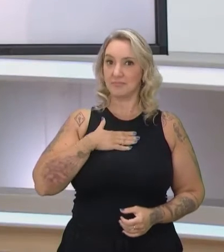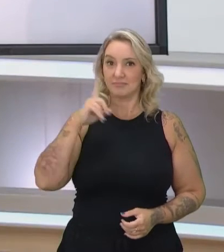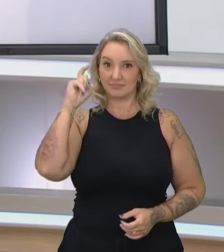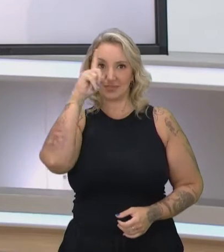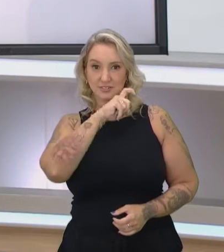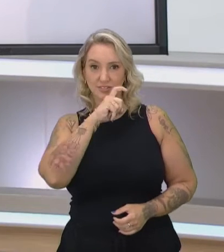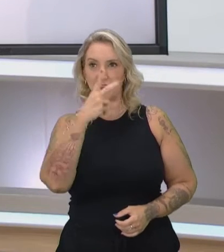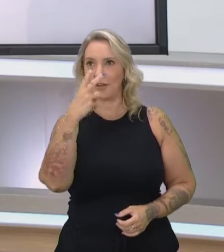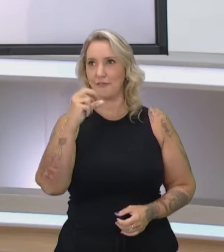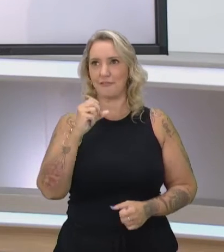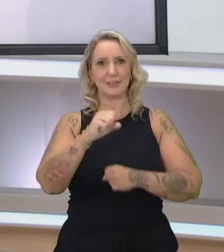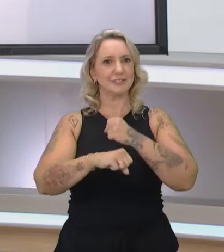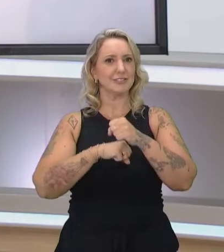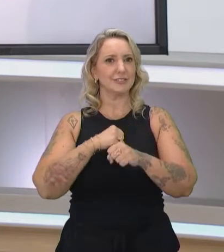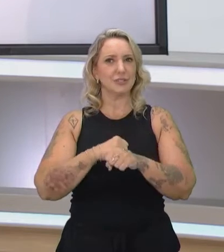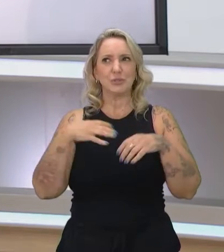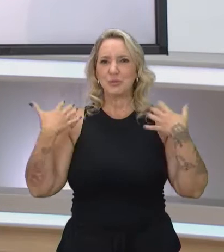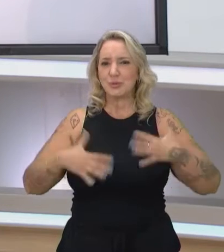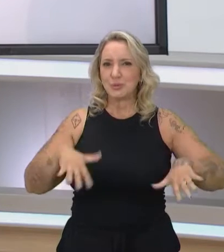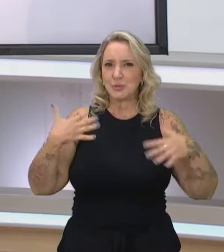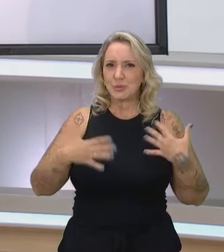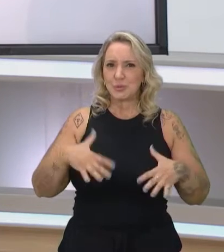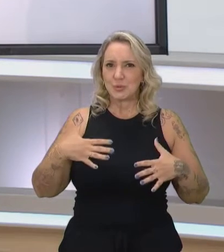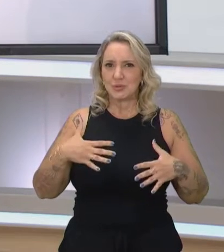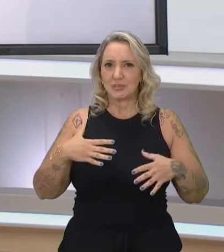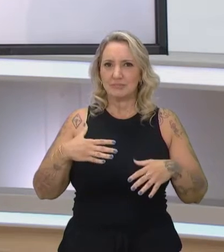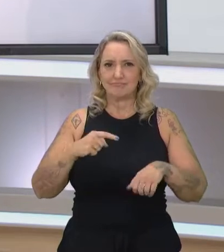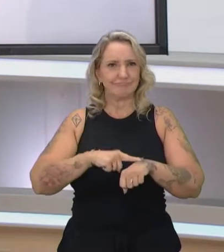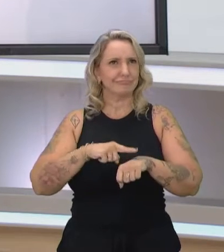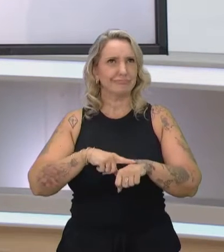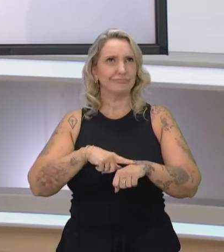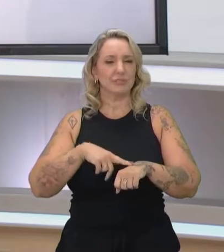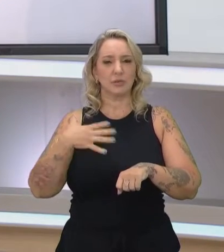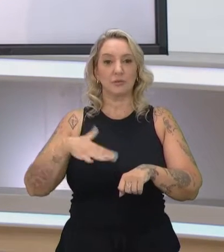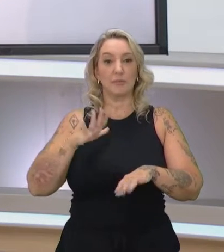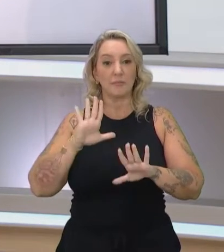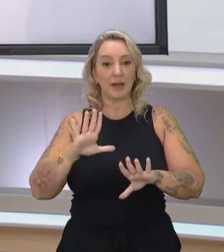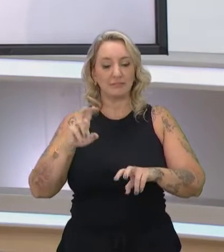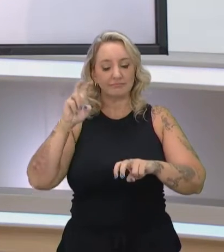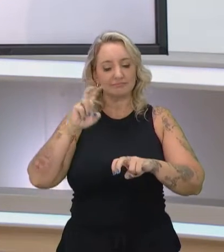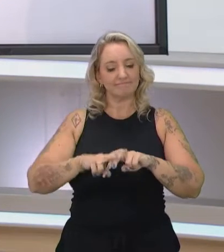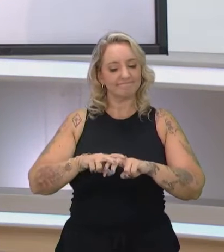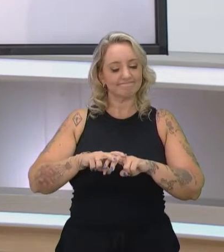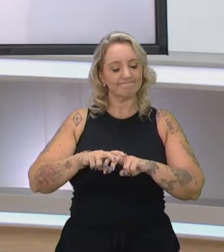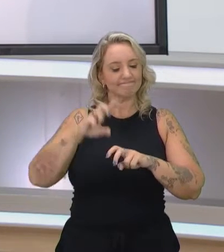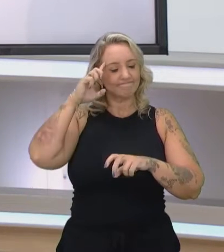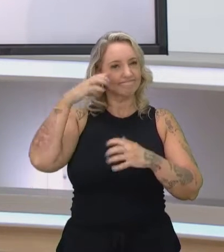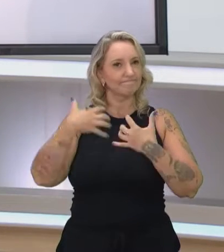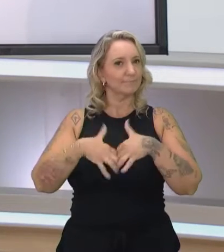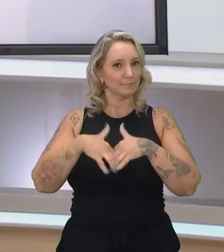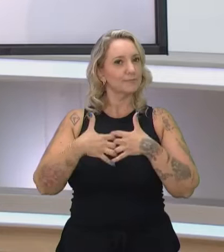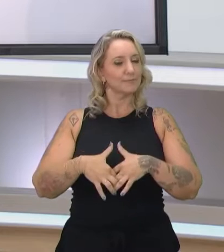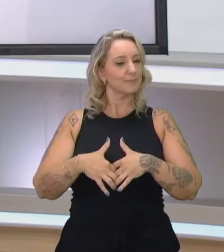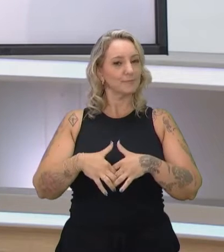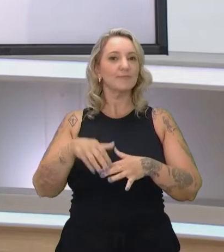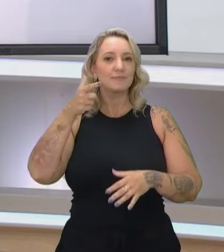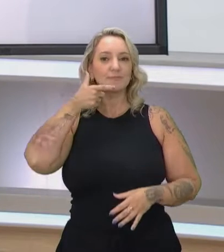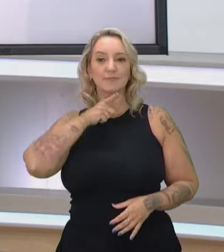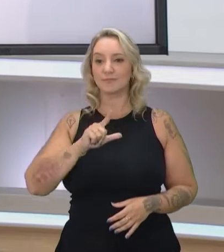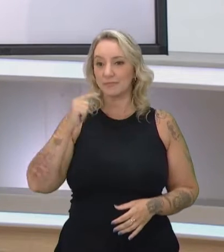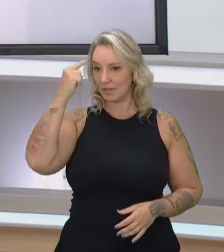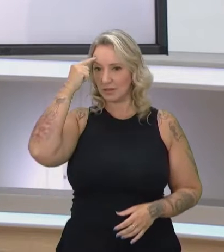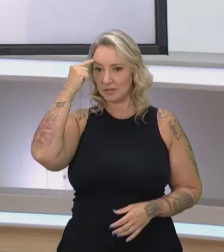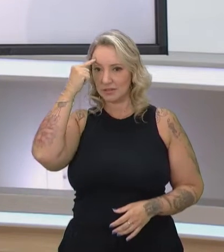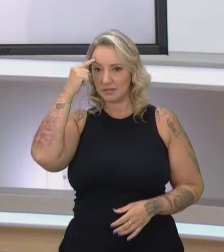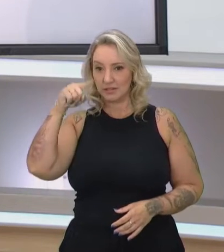difícil daqui 20 anos, porque é muito tempo, né? Mas se a gente sentar e colocar a cabeça no lugar, acho que a gente consegue